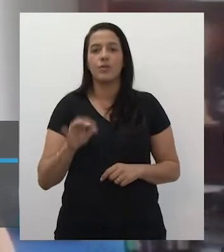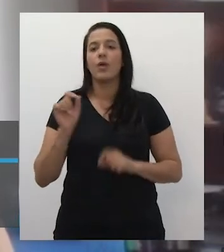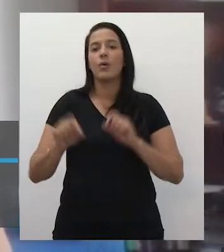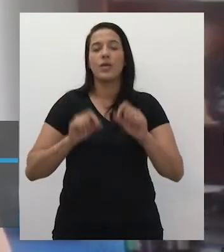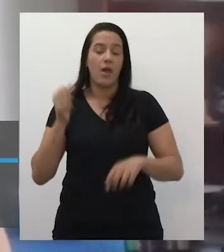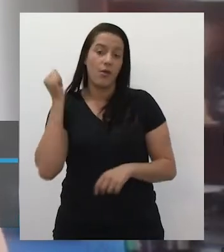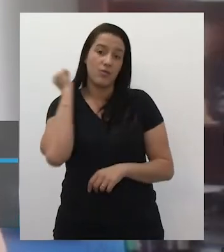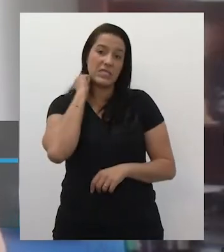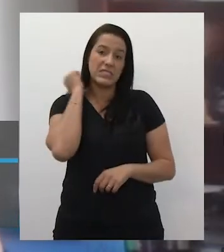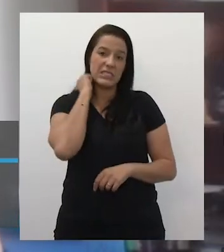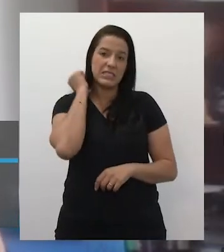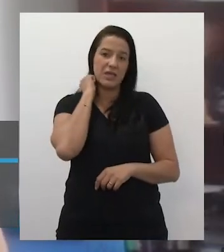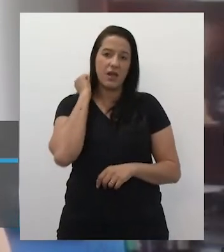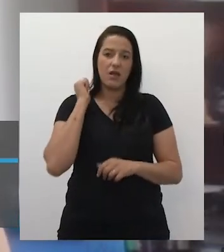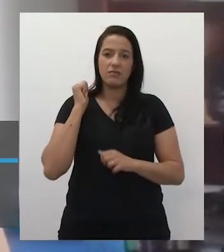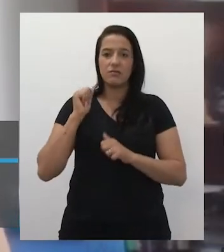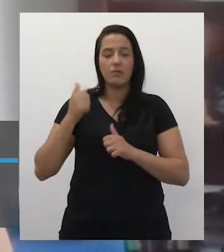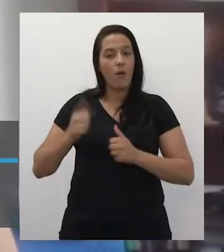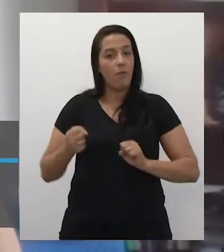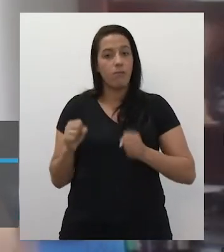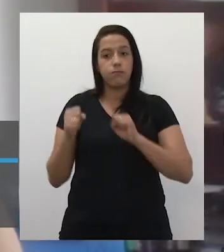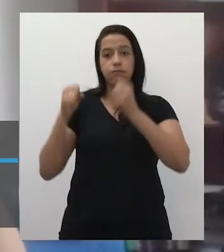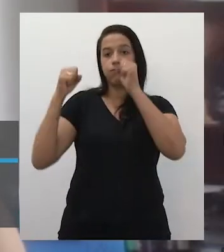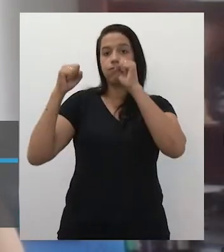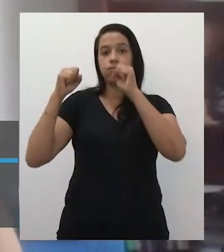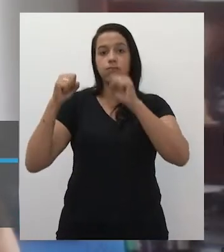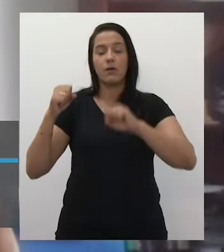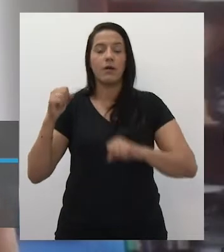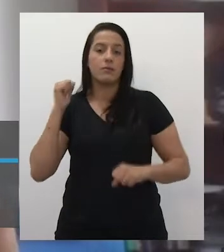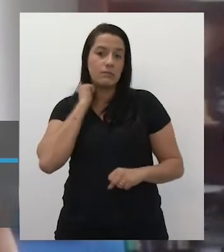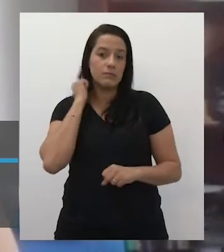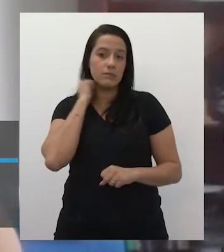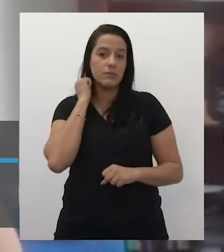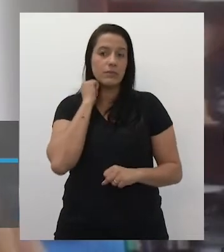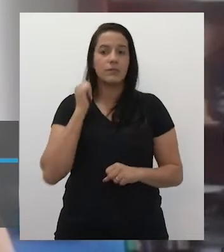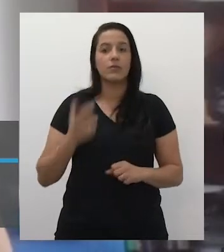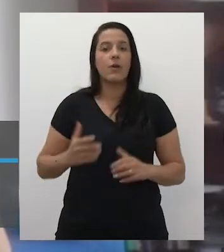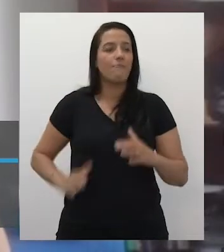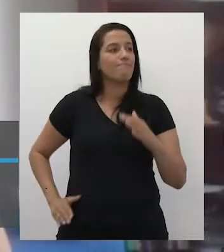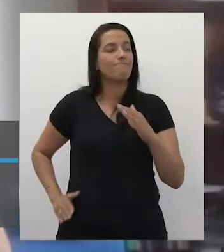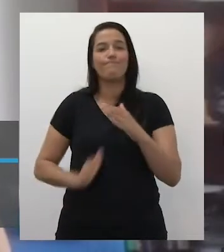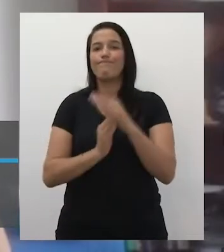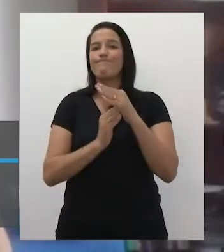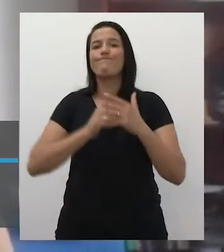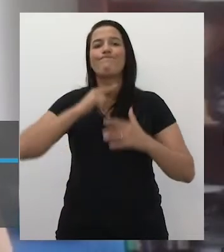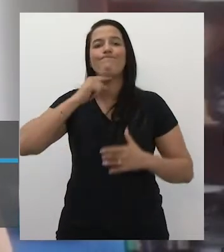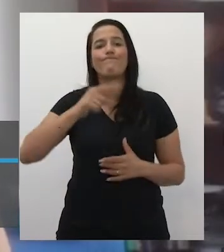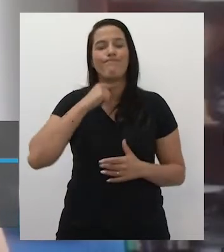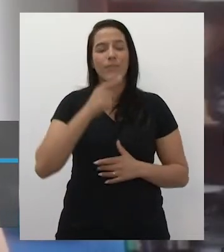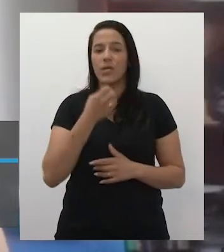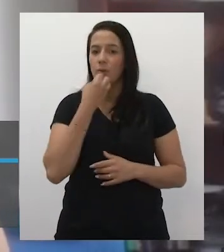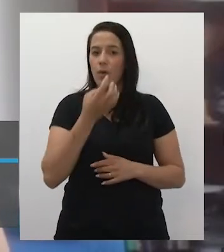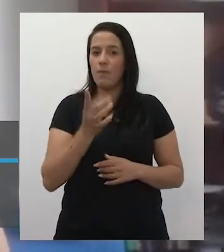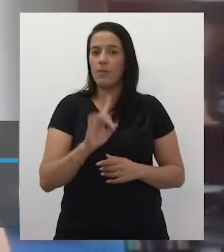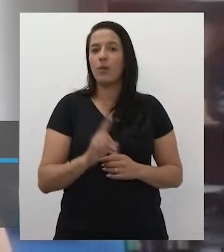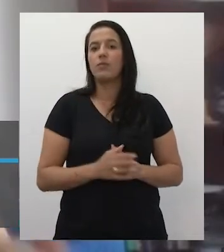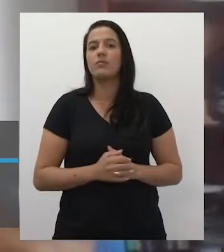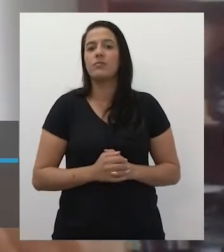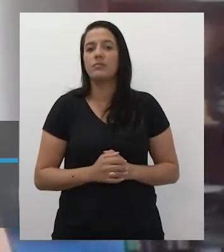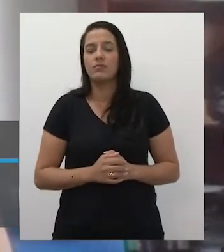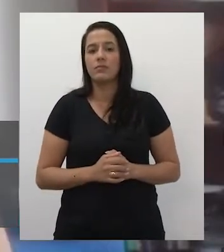vão mostrando que as pessoas que têm melhor desenvolvido a autogestão, então que têm bem desenvolvido o